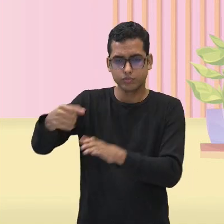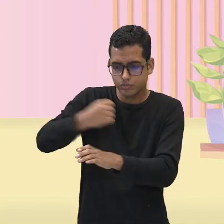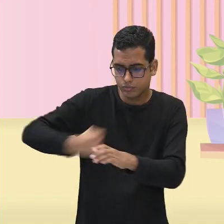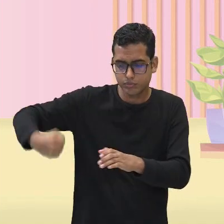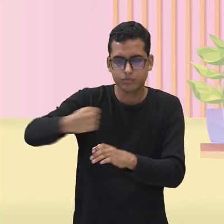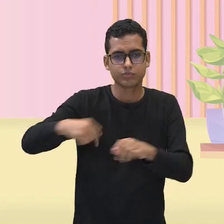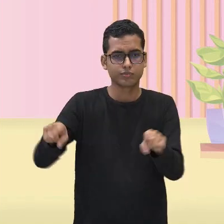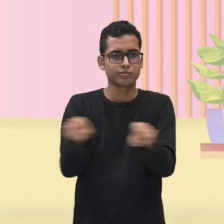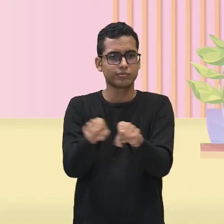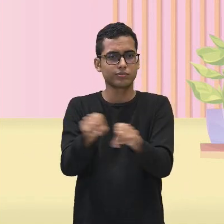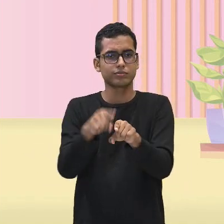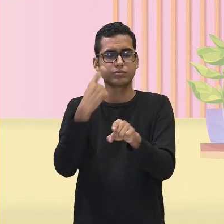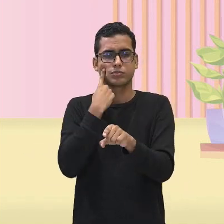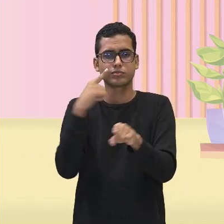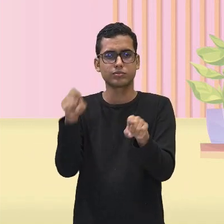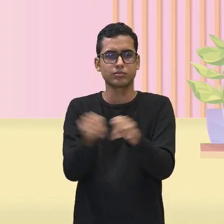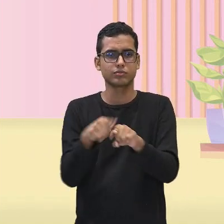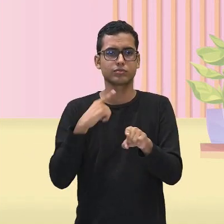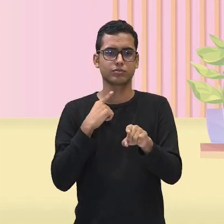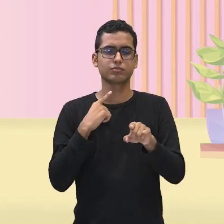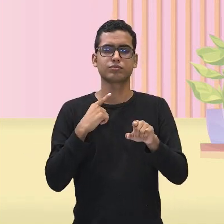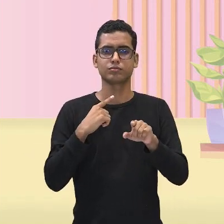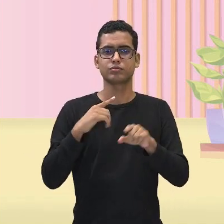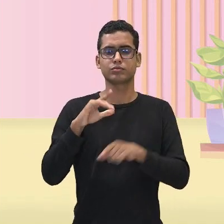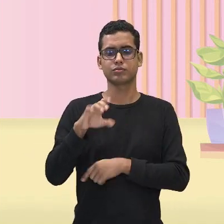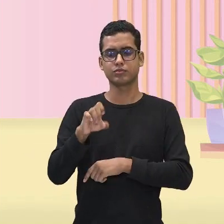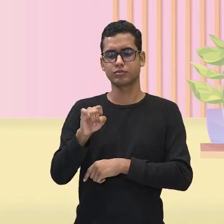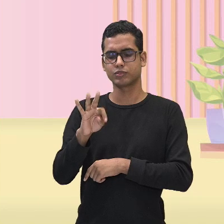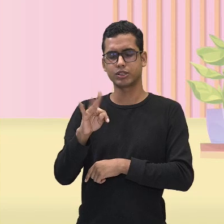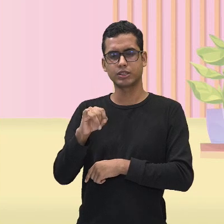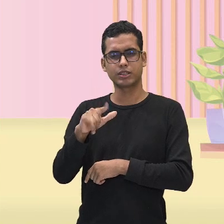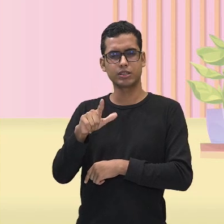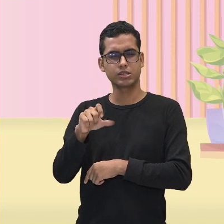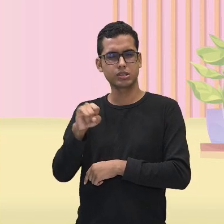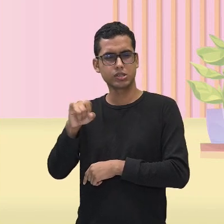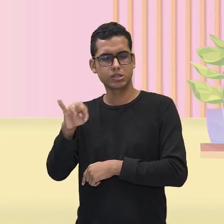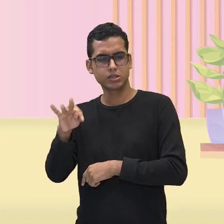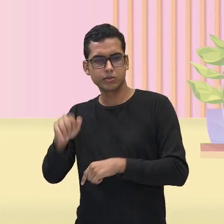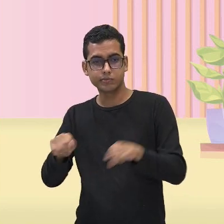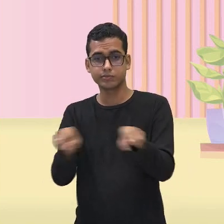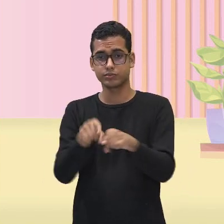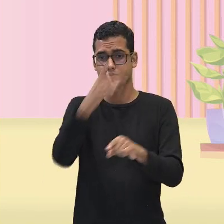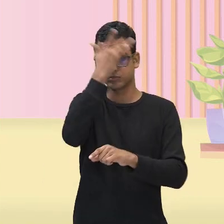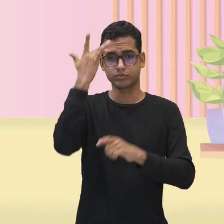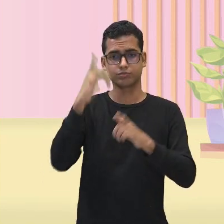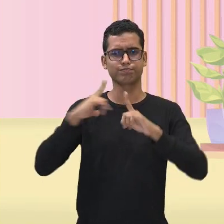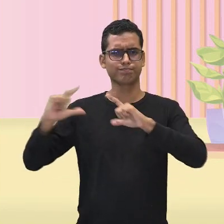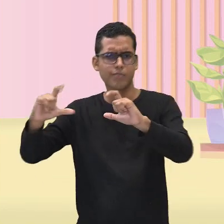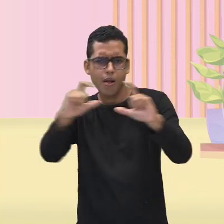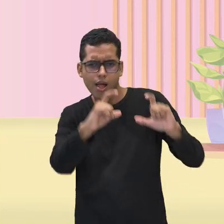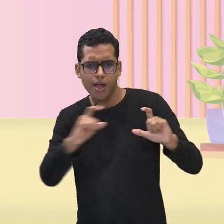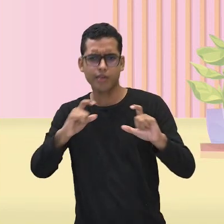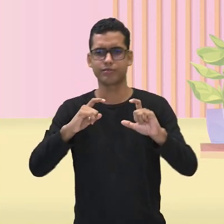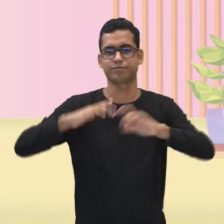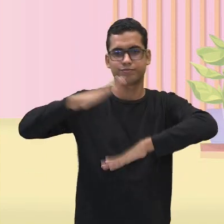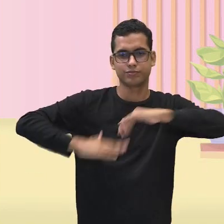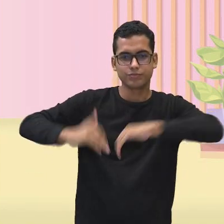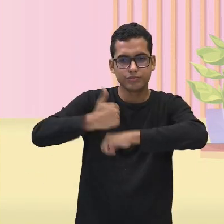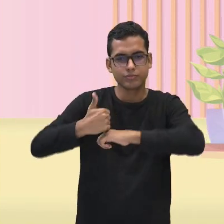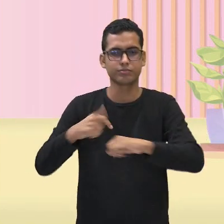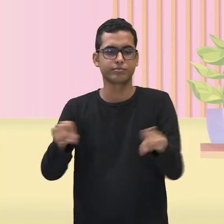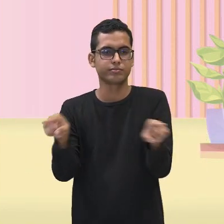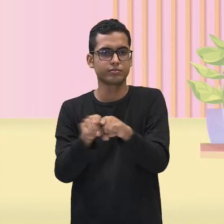cuidar da imagem pessoal. Ele fotógrafo, que presta serviços de fotografia. Mecânico, que